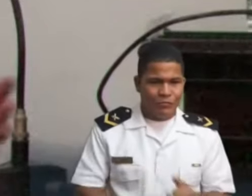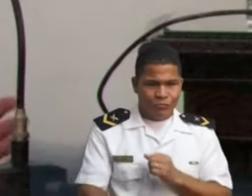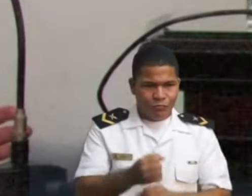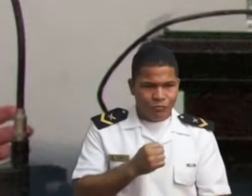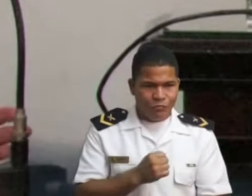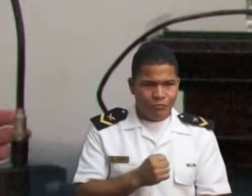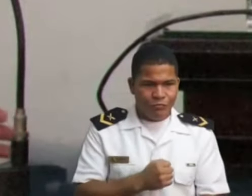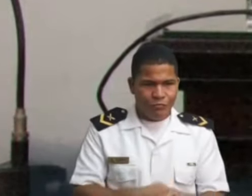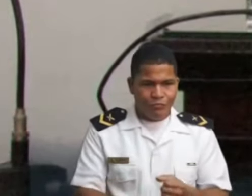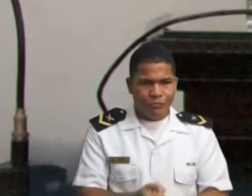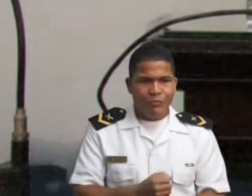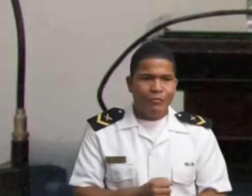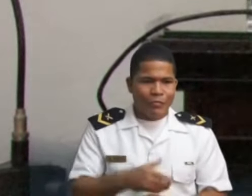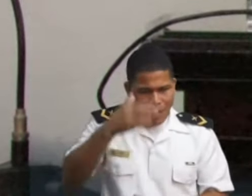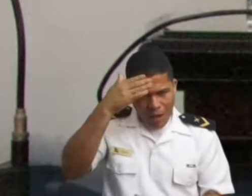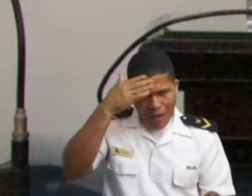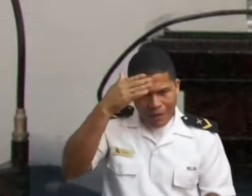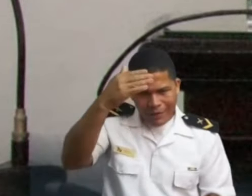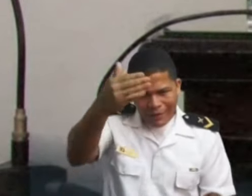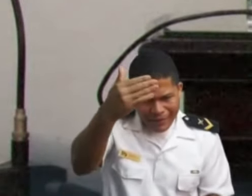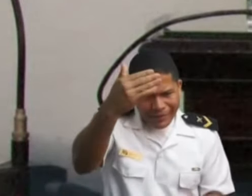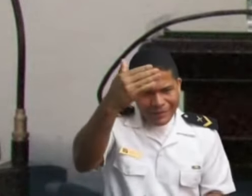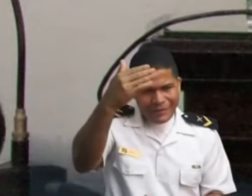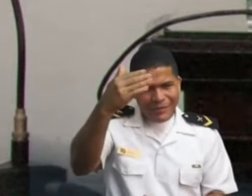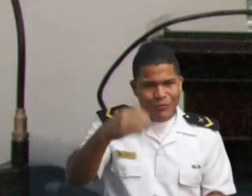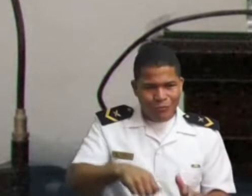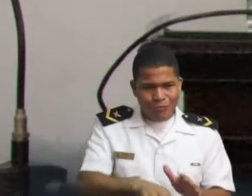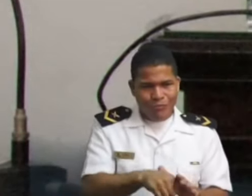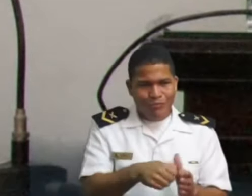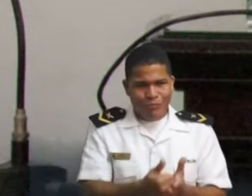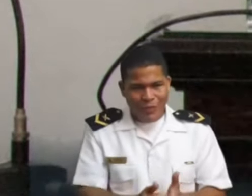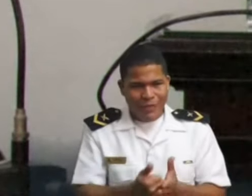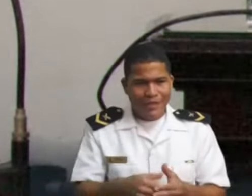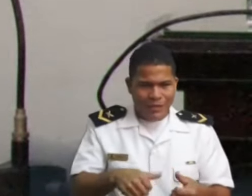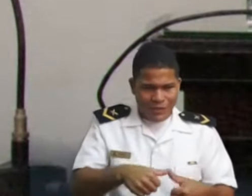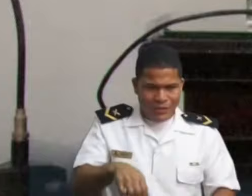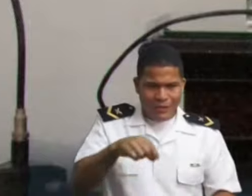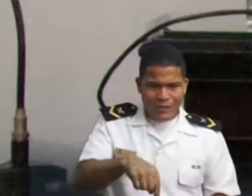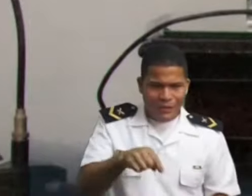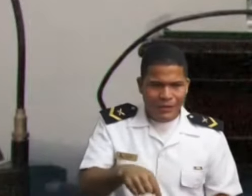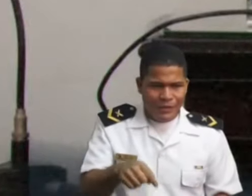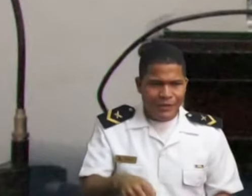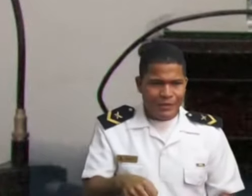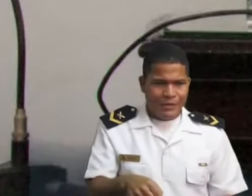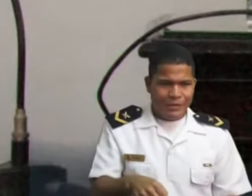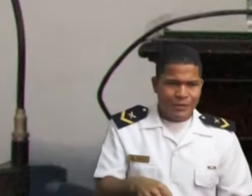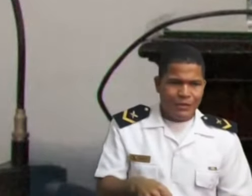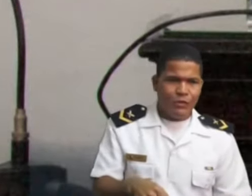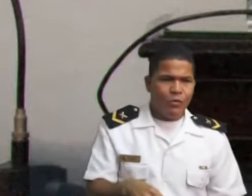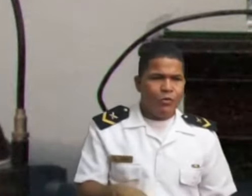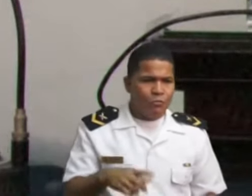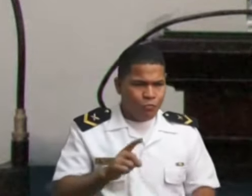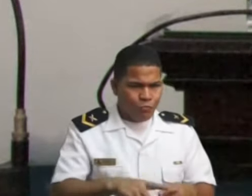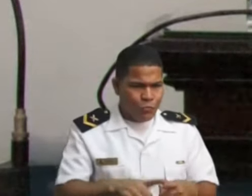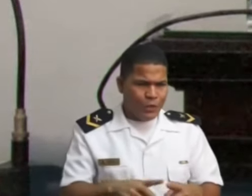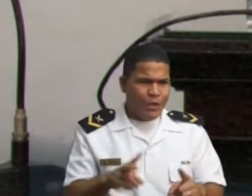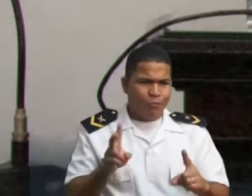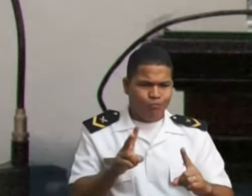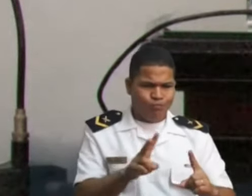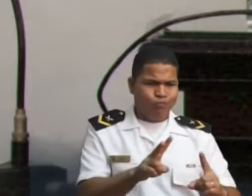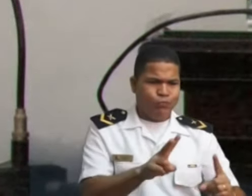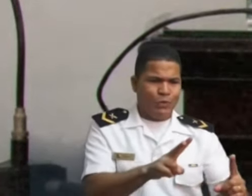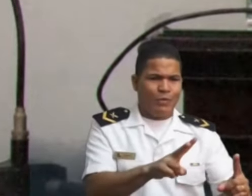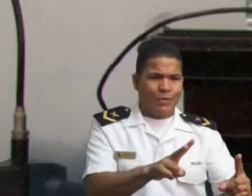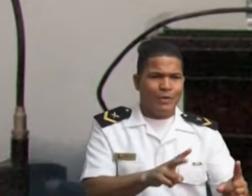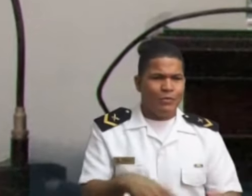Um pequeno esclarecimento: normalmente quem senta nessa posição é um procurador ou uma procuradora da Marinha, não o diretor da